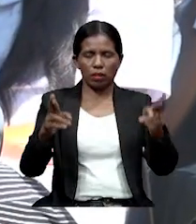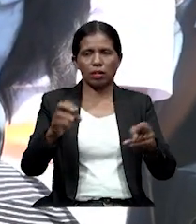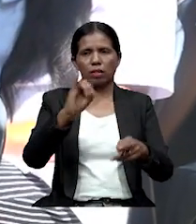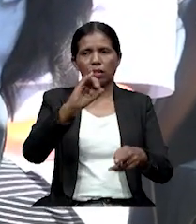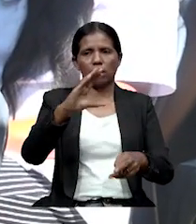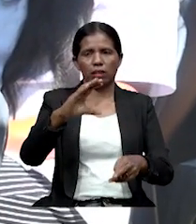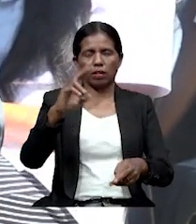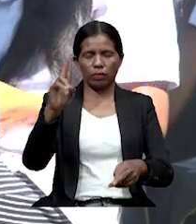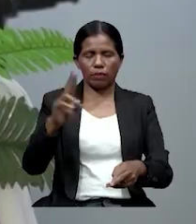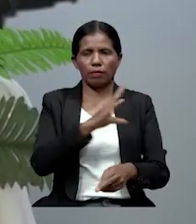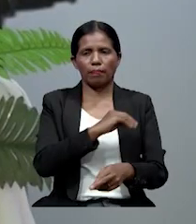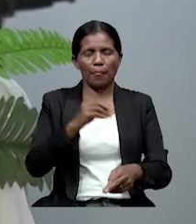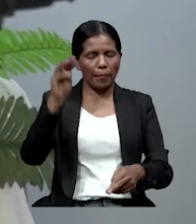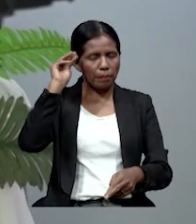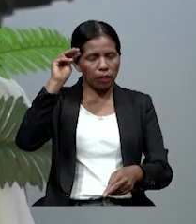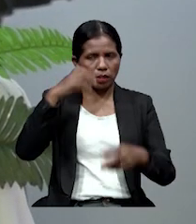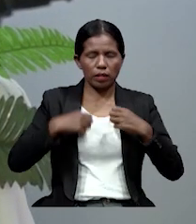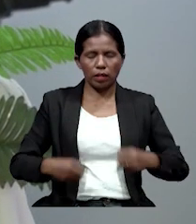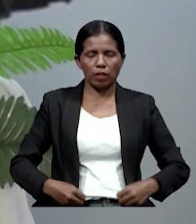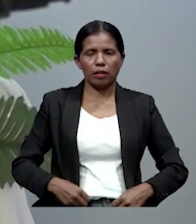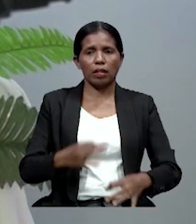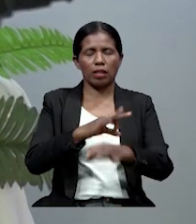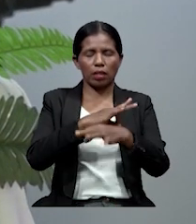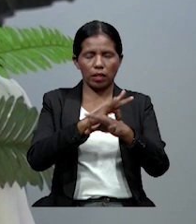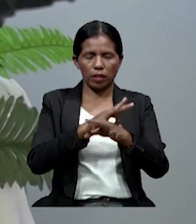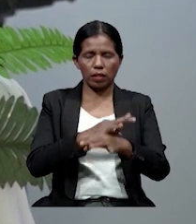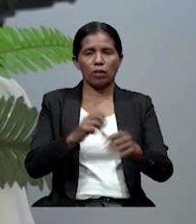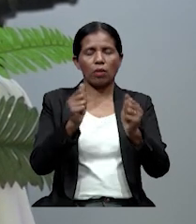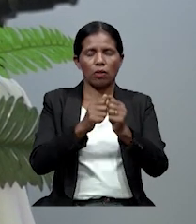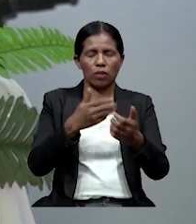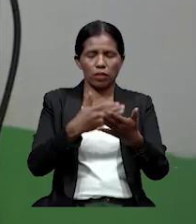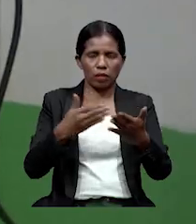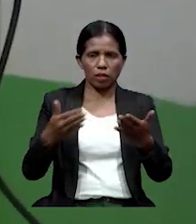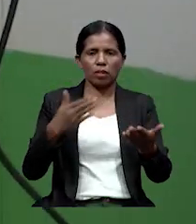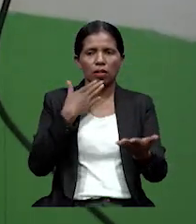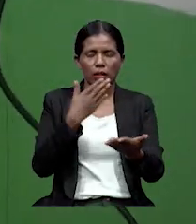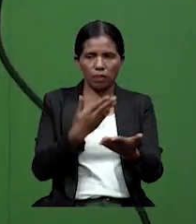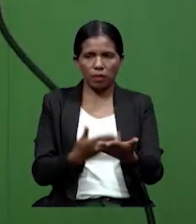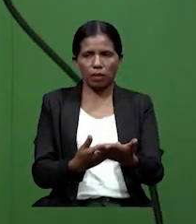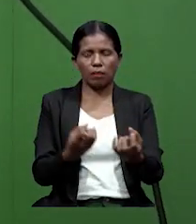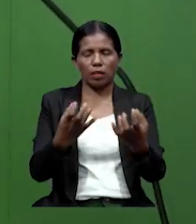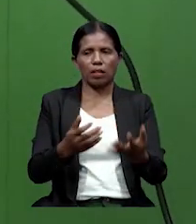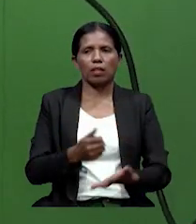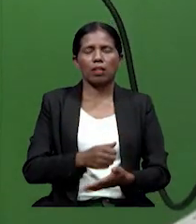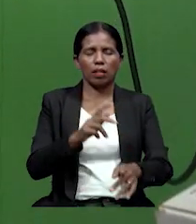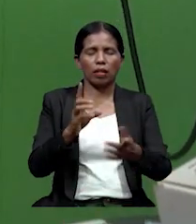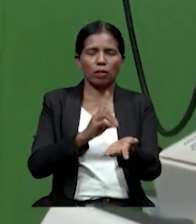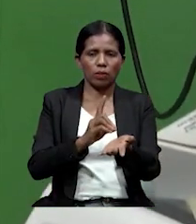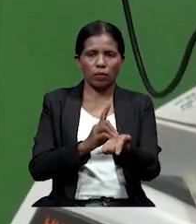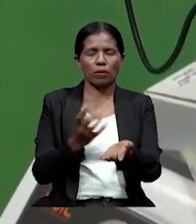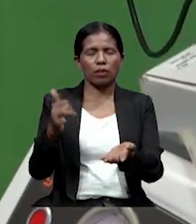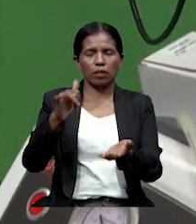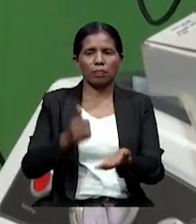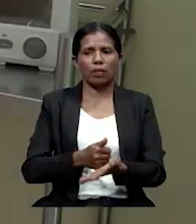Saúde Odete Maria Freitas Belo Hateten, construção refere ao equipamento nebe suficiente, nune profissional saúde Sira, bele